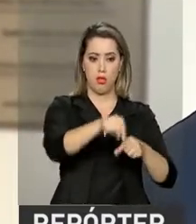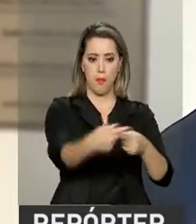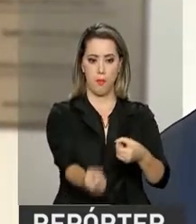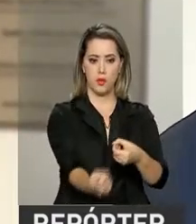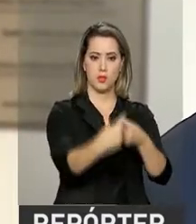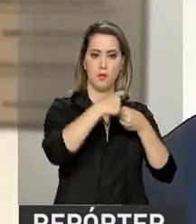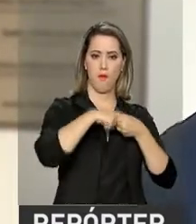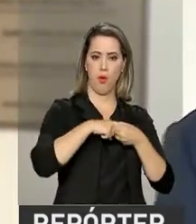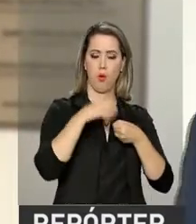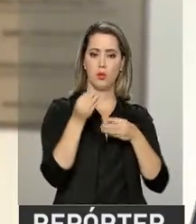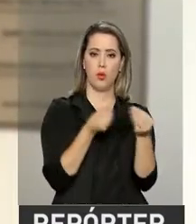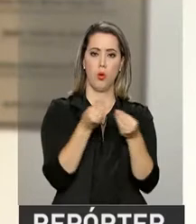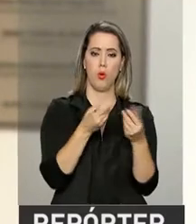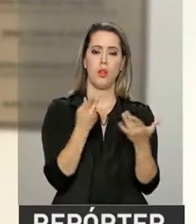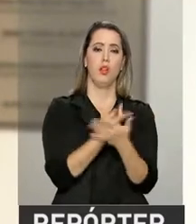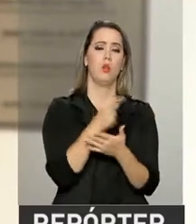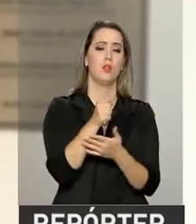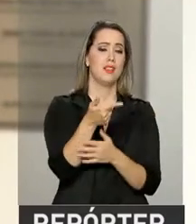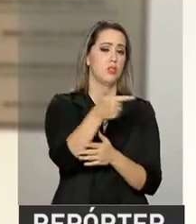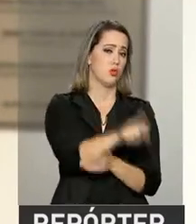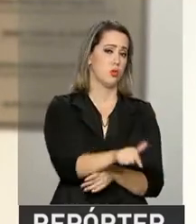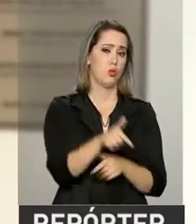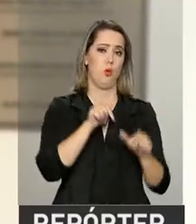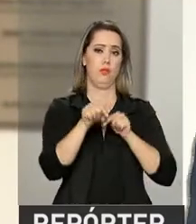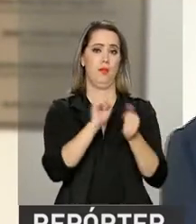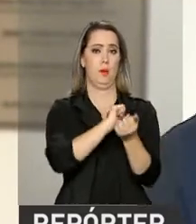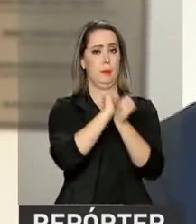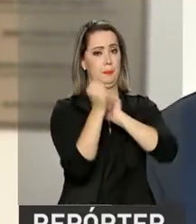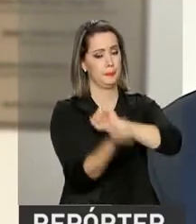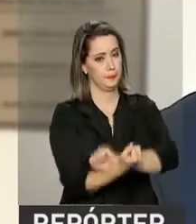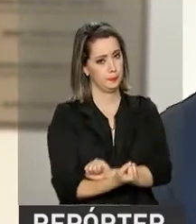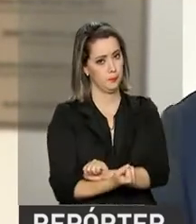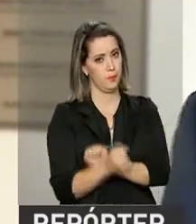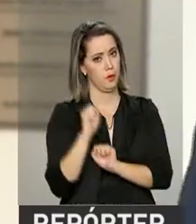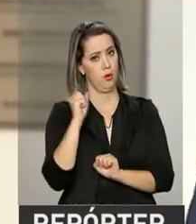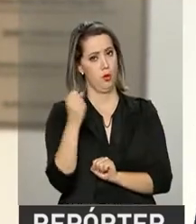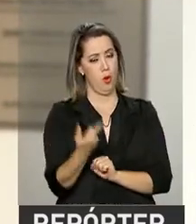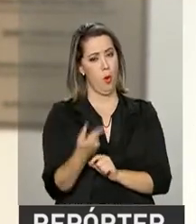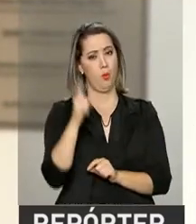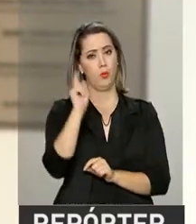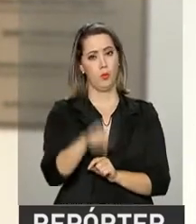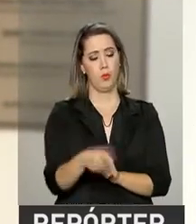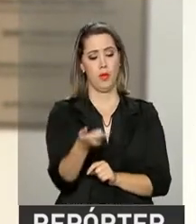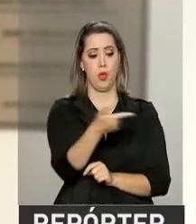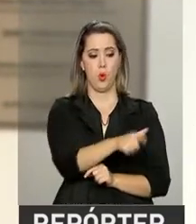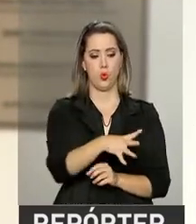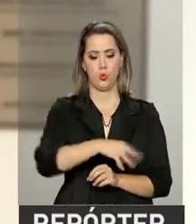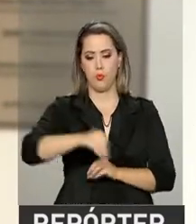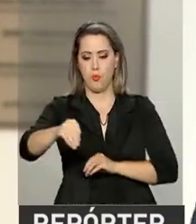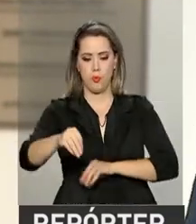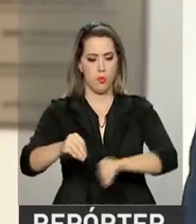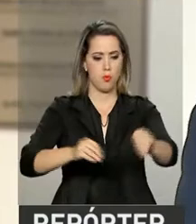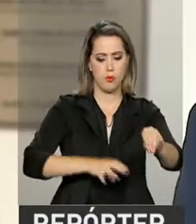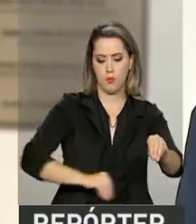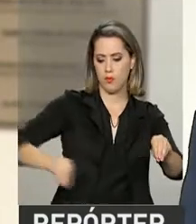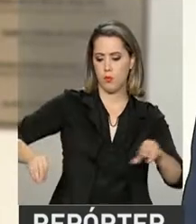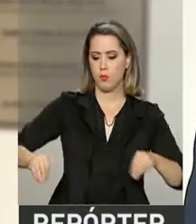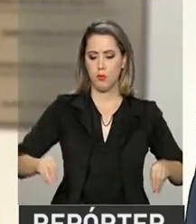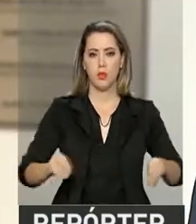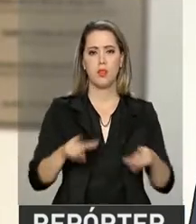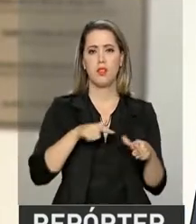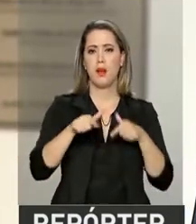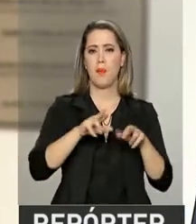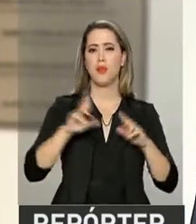acontece com eles eles são novamente iniciados ou são colocados em outras áreas de trabalho